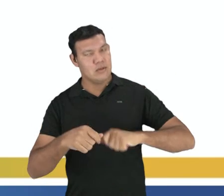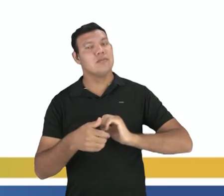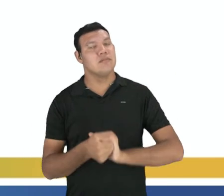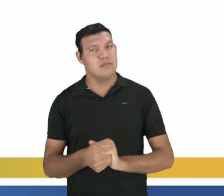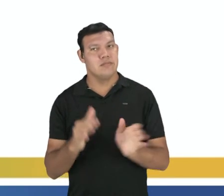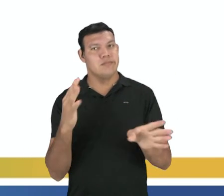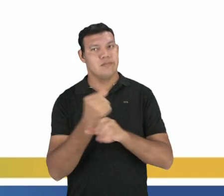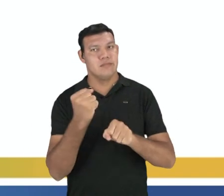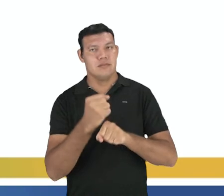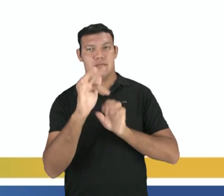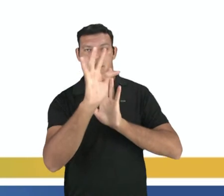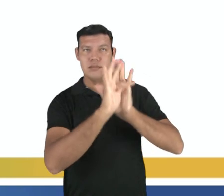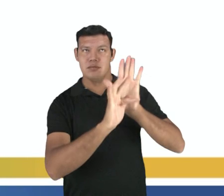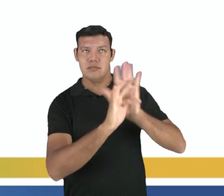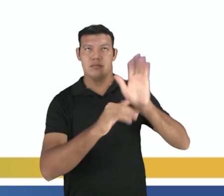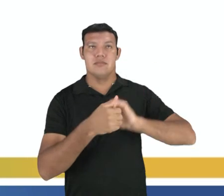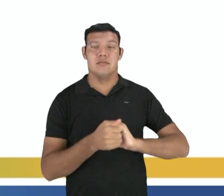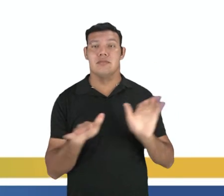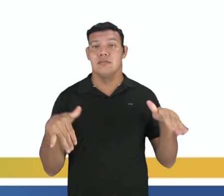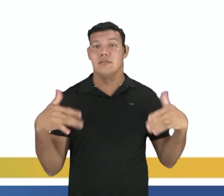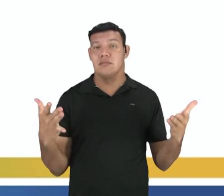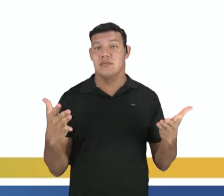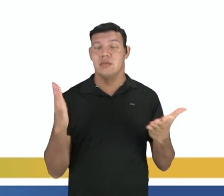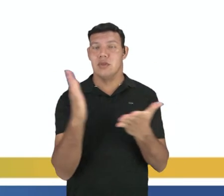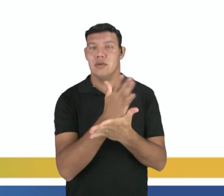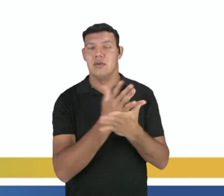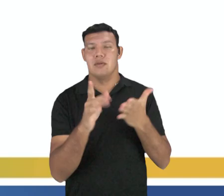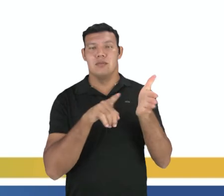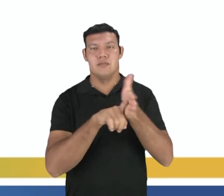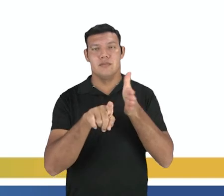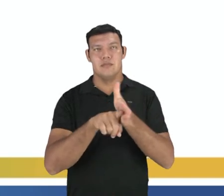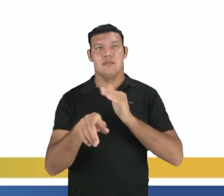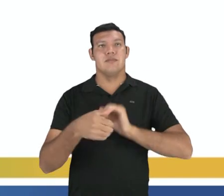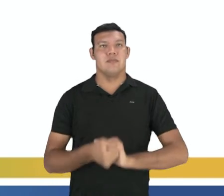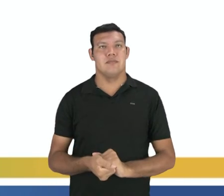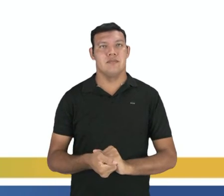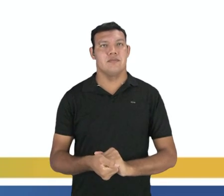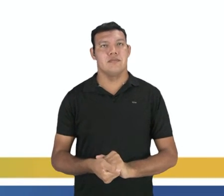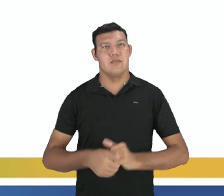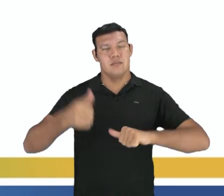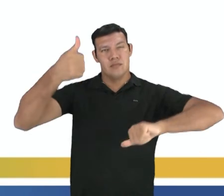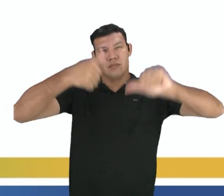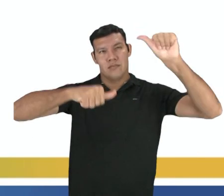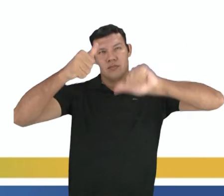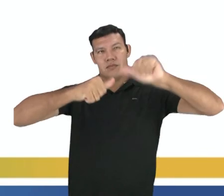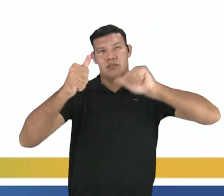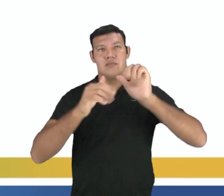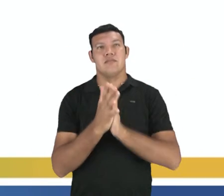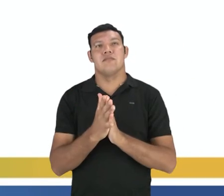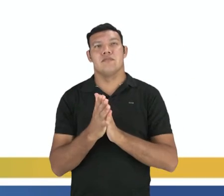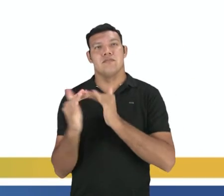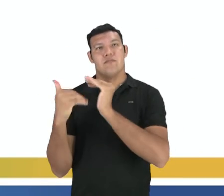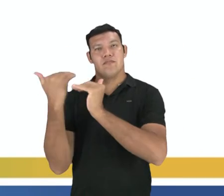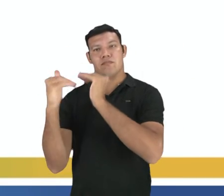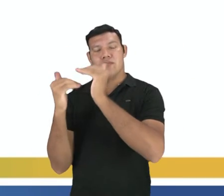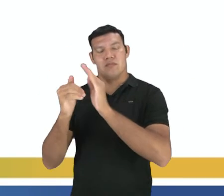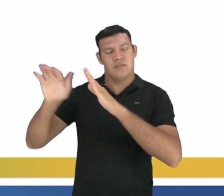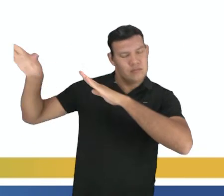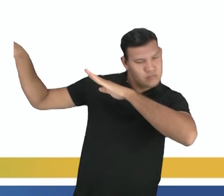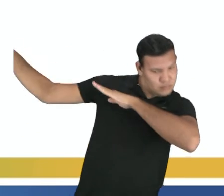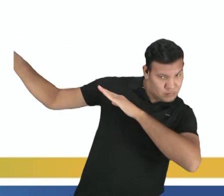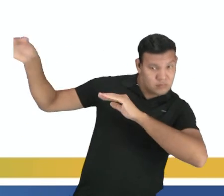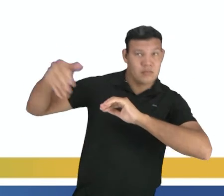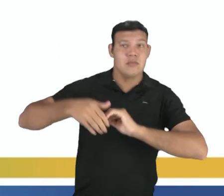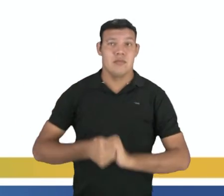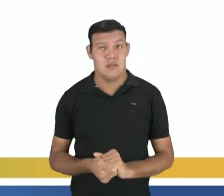essa expressão tá vamos fazer algumas questões uma análise e do desempenho de Usain Bolt na